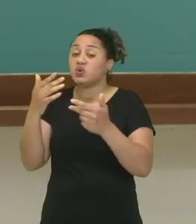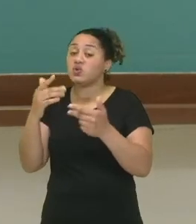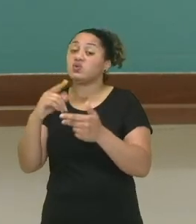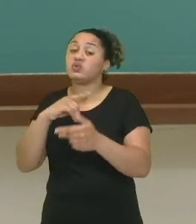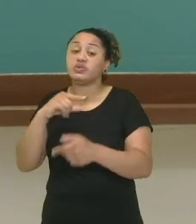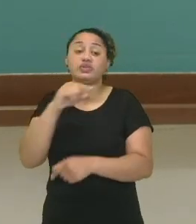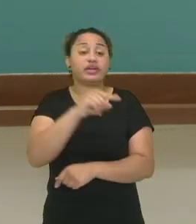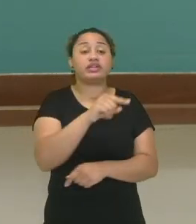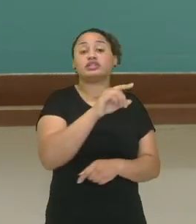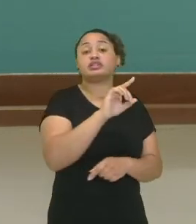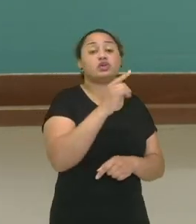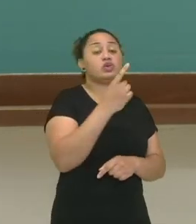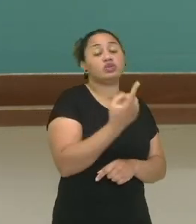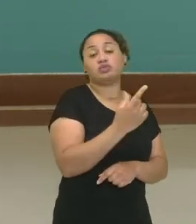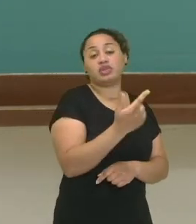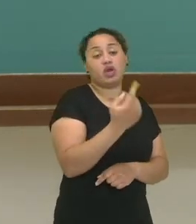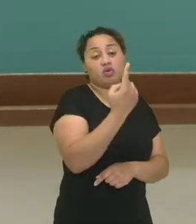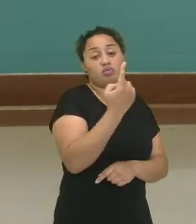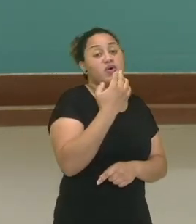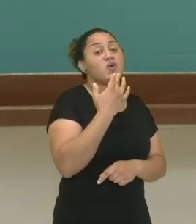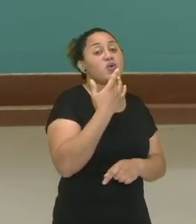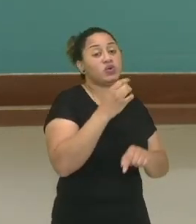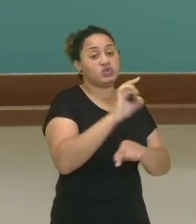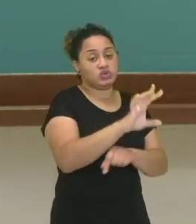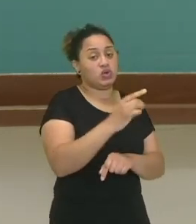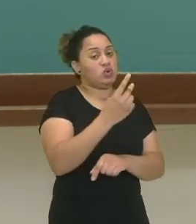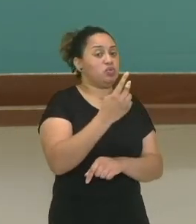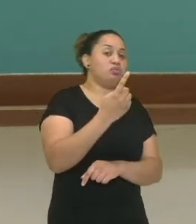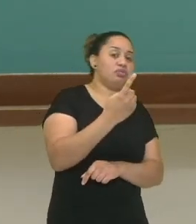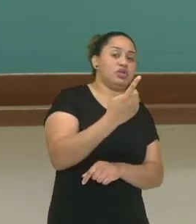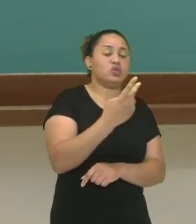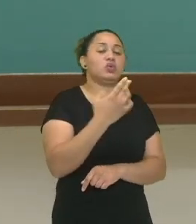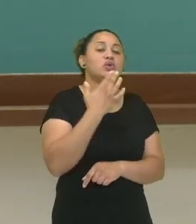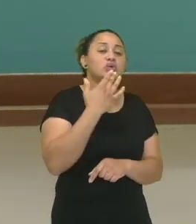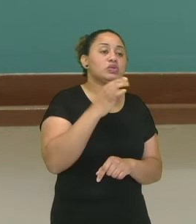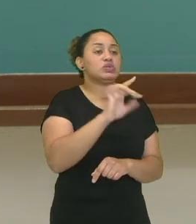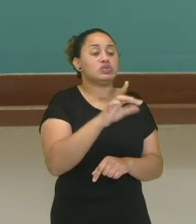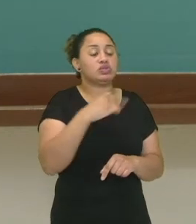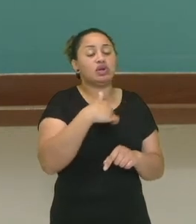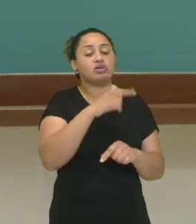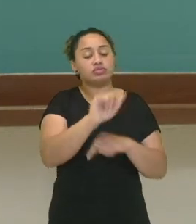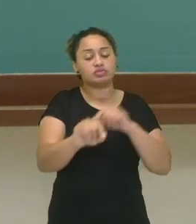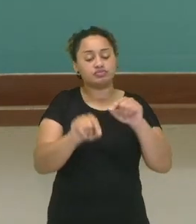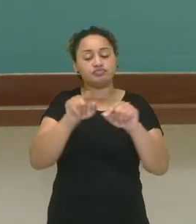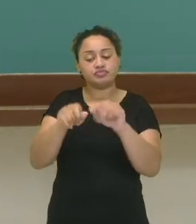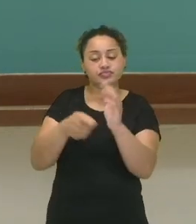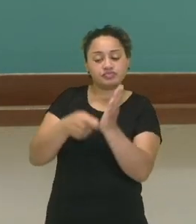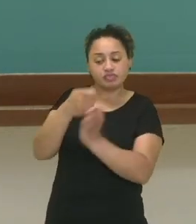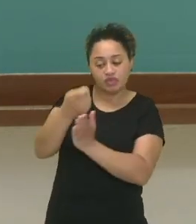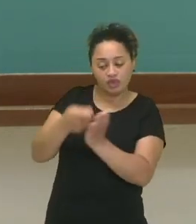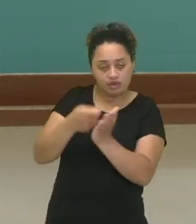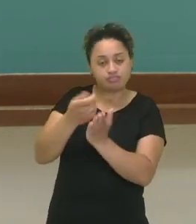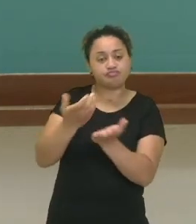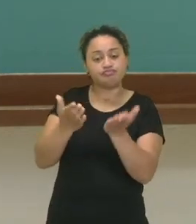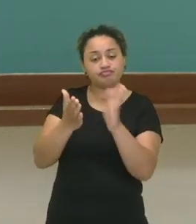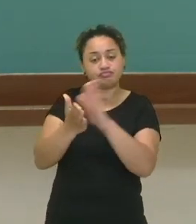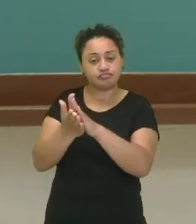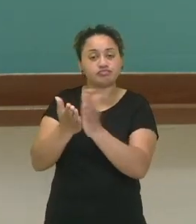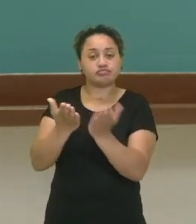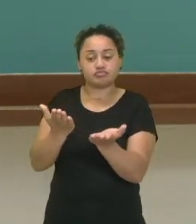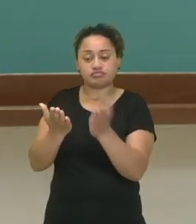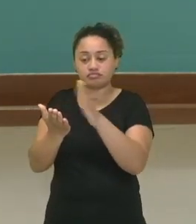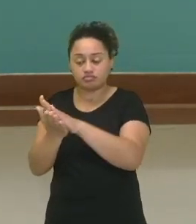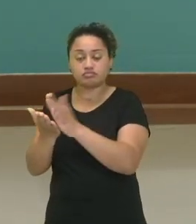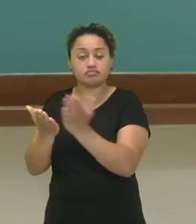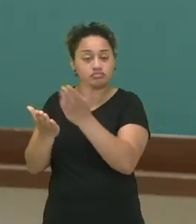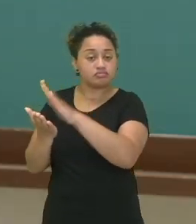quando passa tinta nessas partes em relevo, quando impressa no papel, né, vai carimbar ali o papel e vai aparecer o desenho. Então essa é a